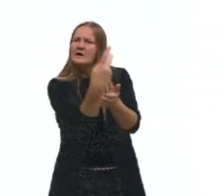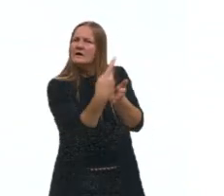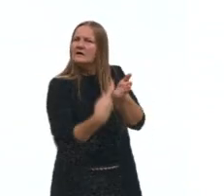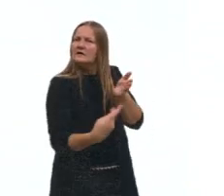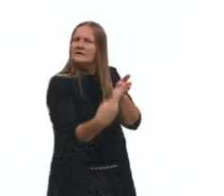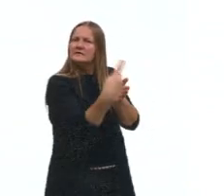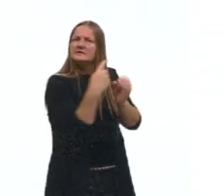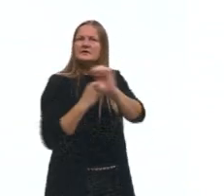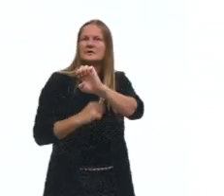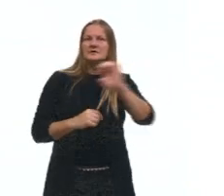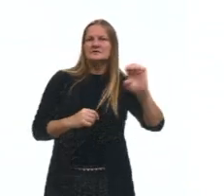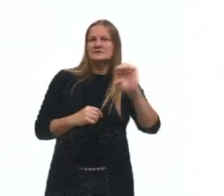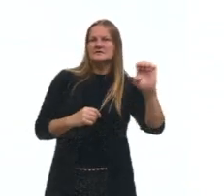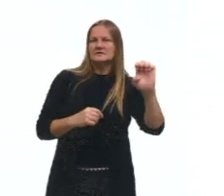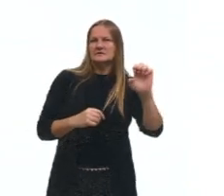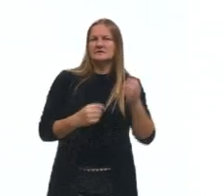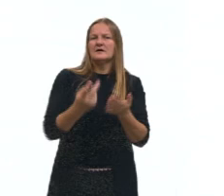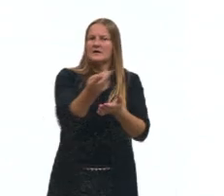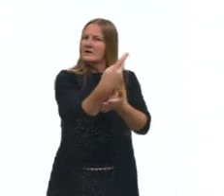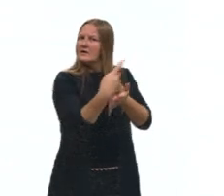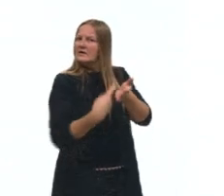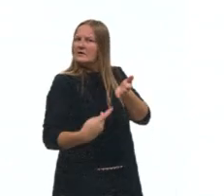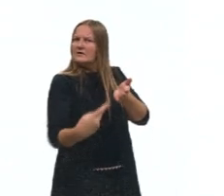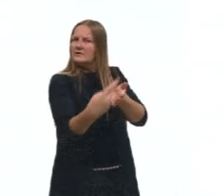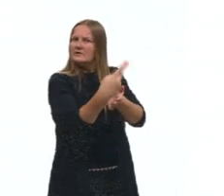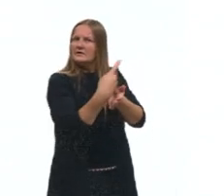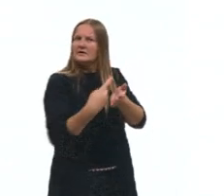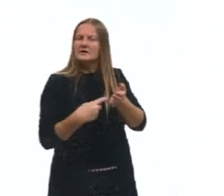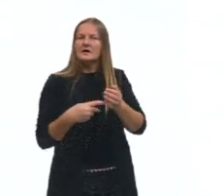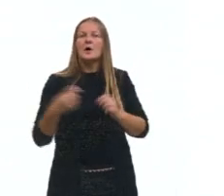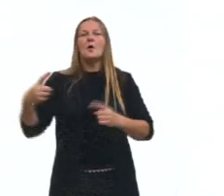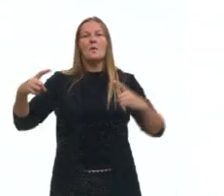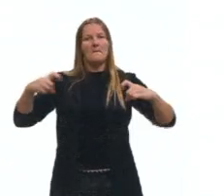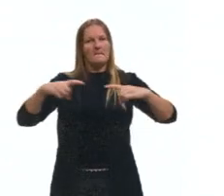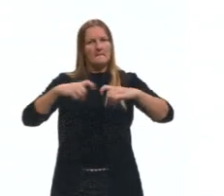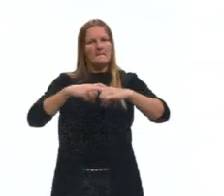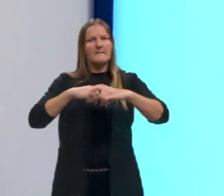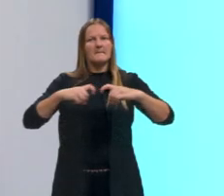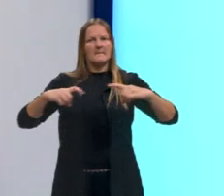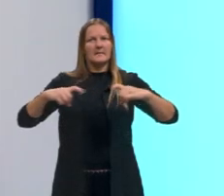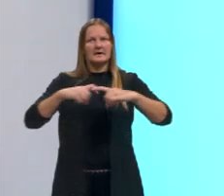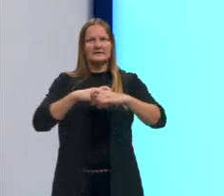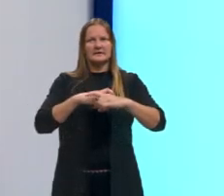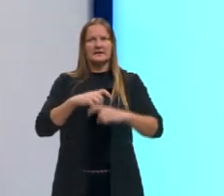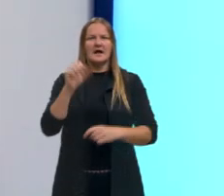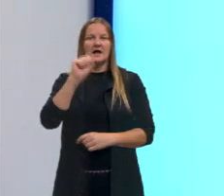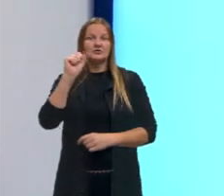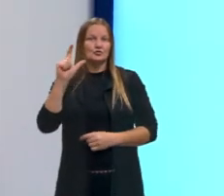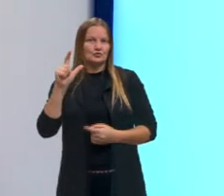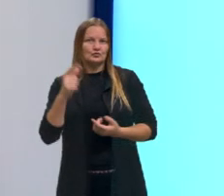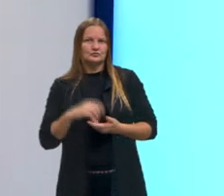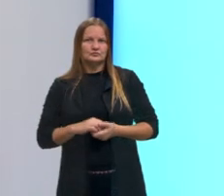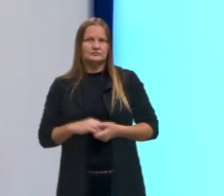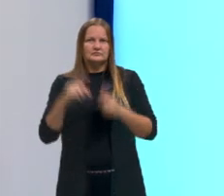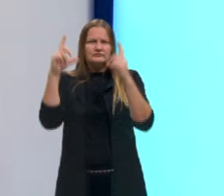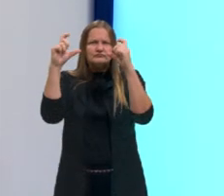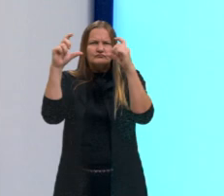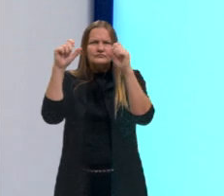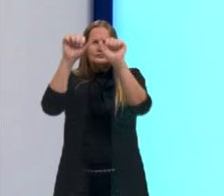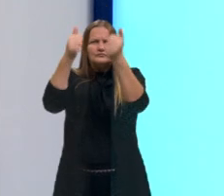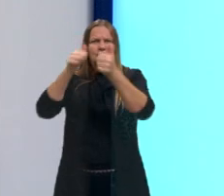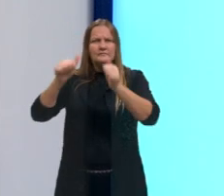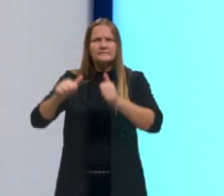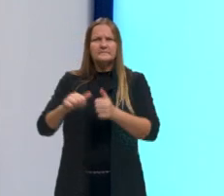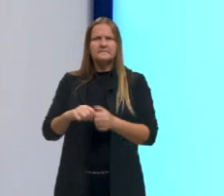desenho mais à esquerda nesse aqui é uma bactéria tal azulzinho ali uma bactéria